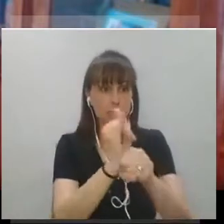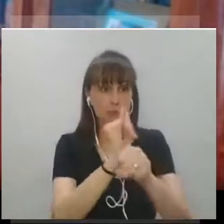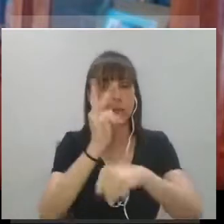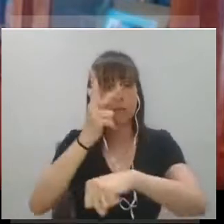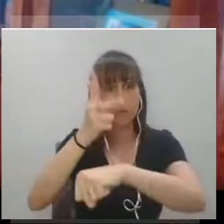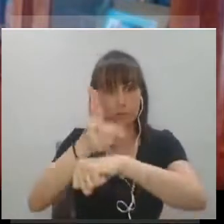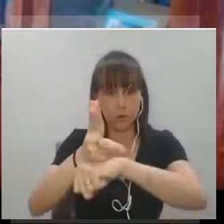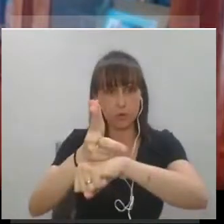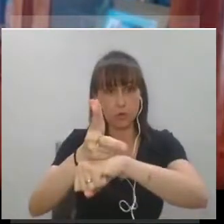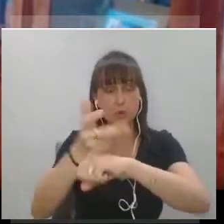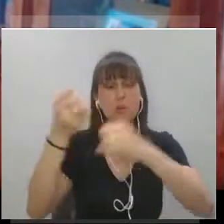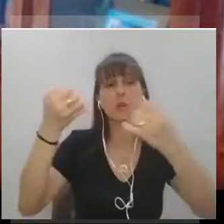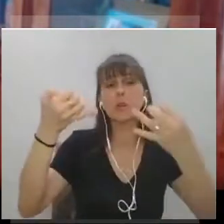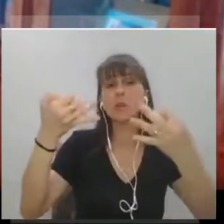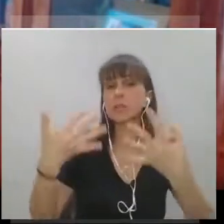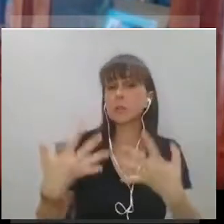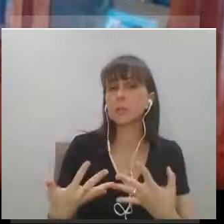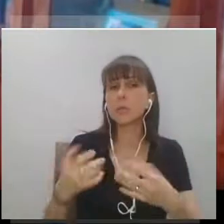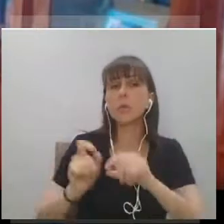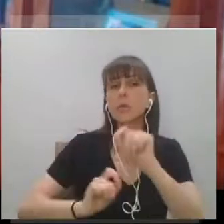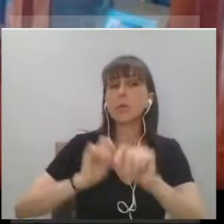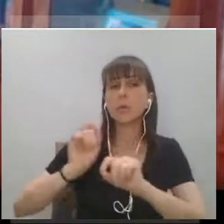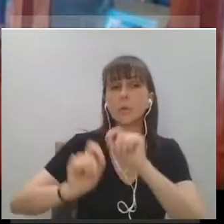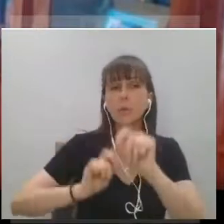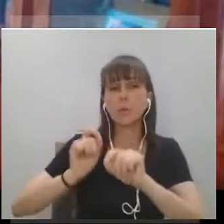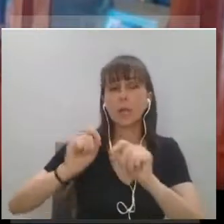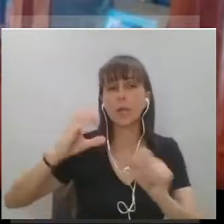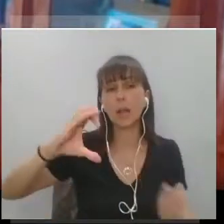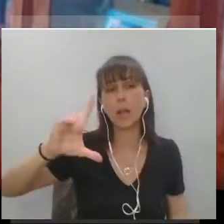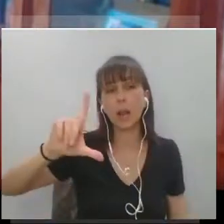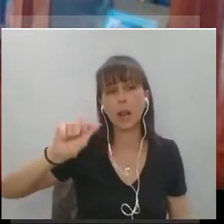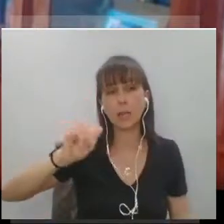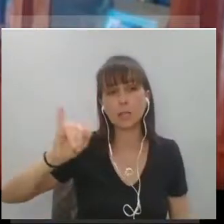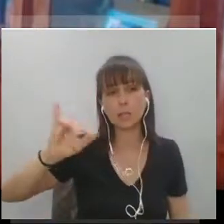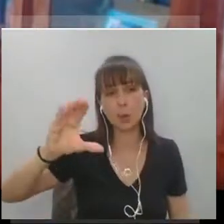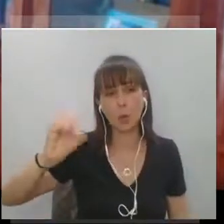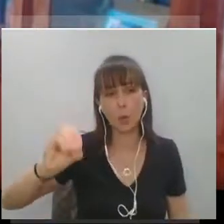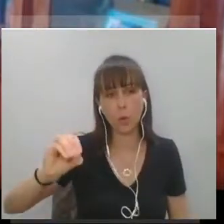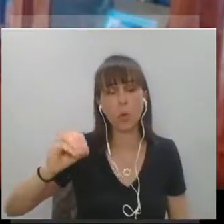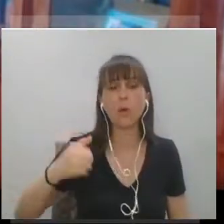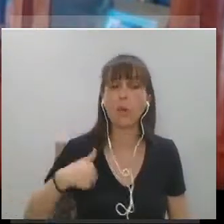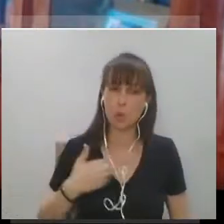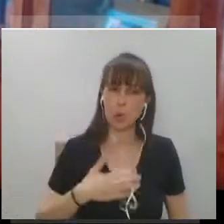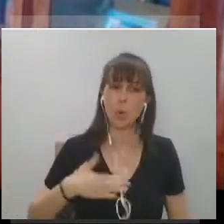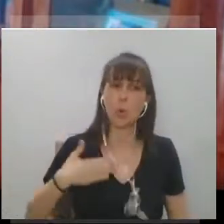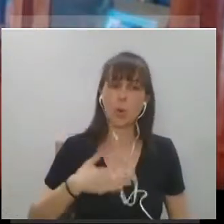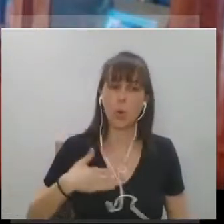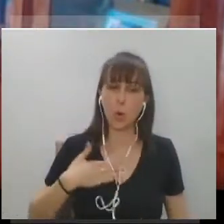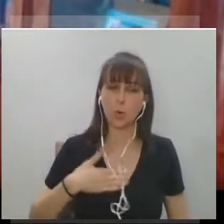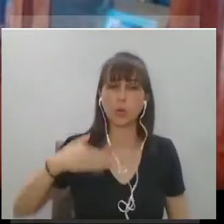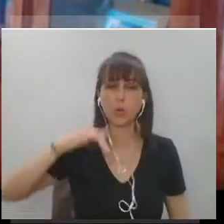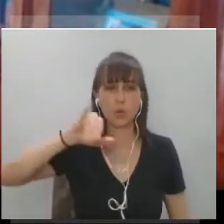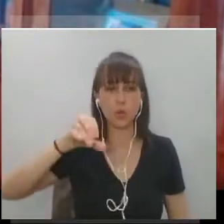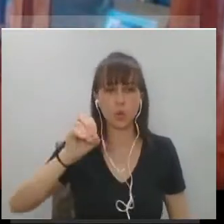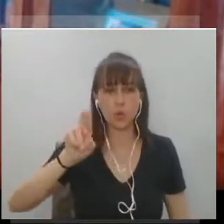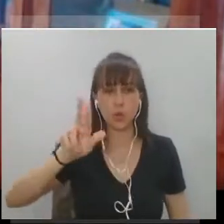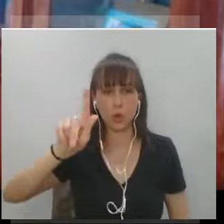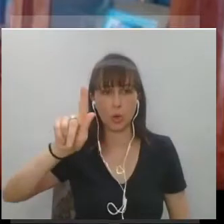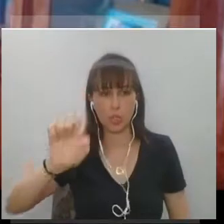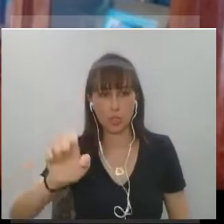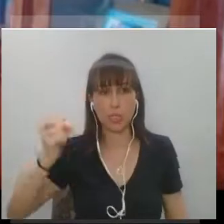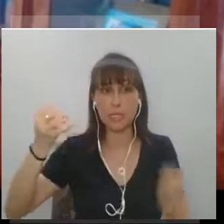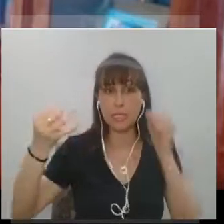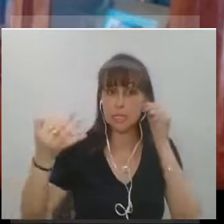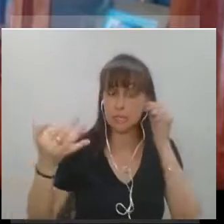clássica. Eu gosto muito da definição que o Jorge Luiz Borges coloca. Ele dá o exemplo de